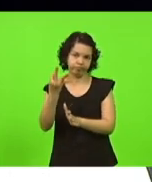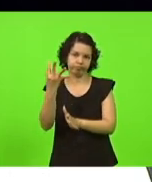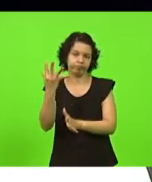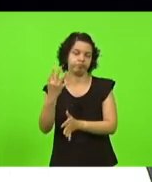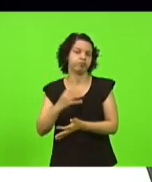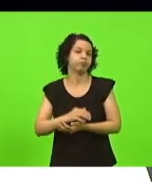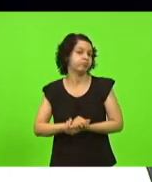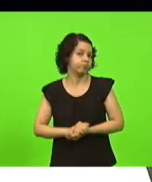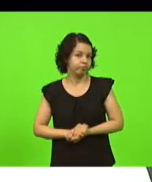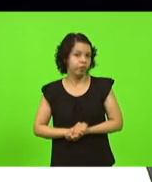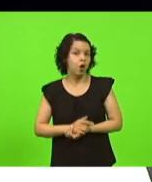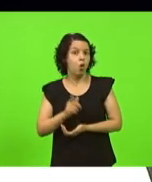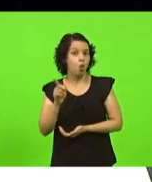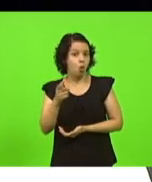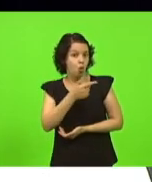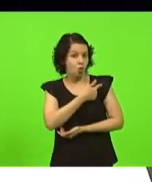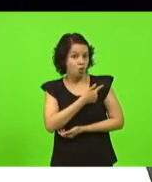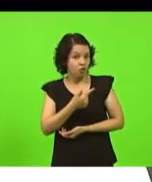encaminhou